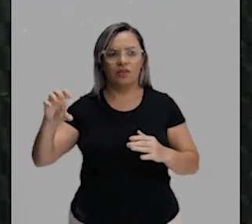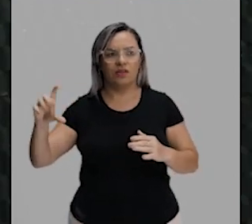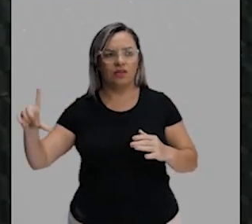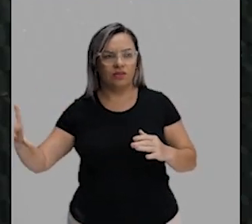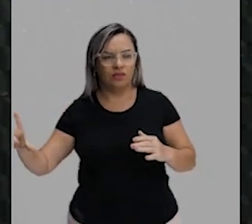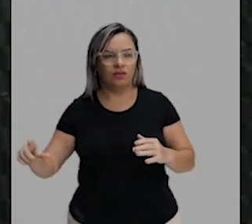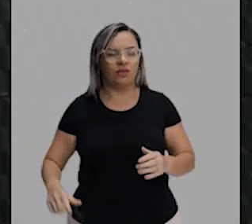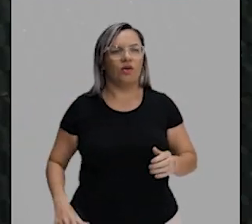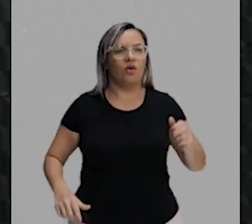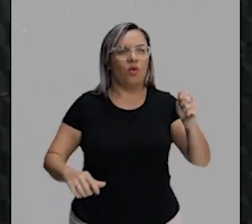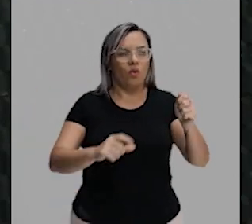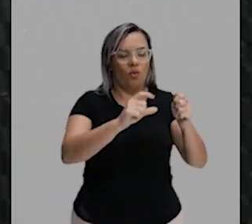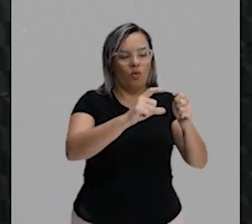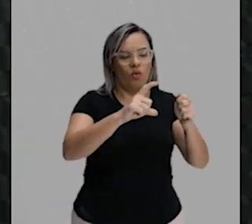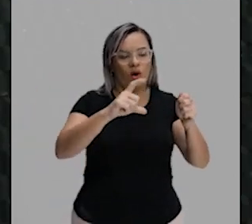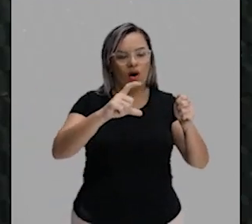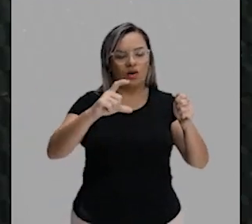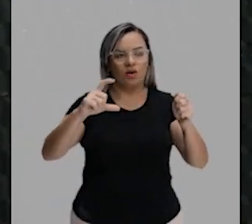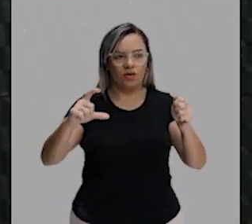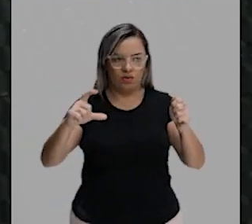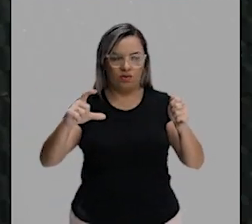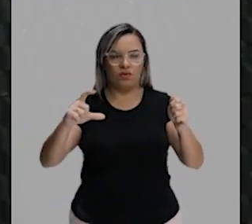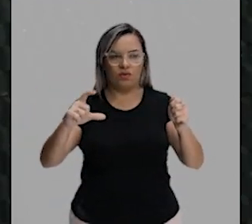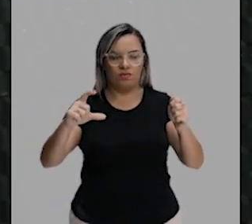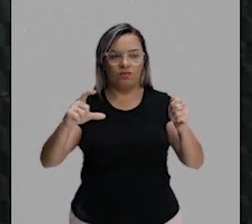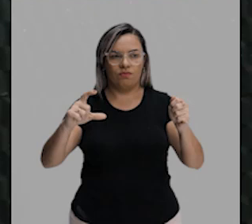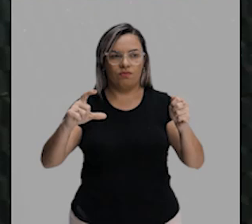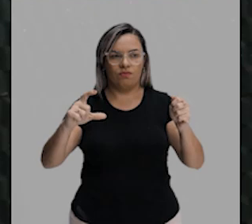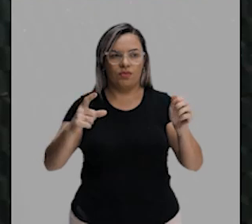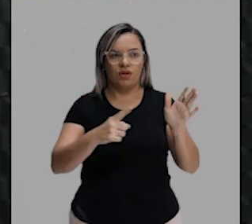azão-azinho apresentavam o fenótipo cor